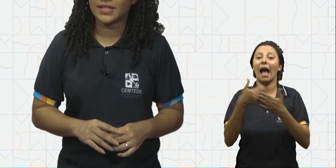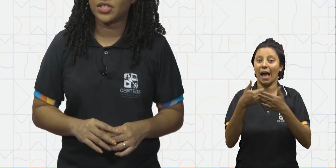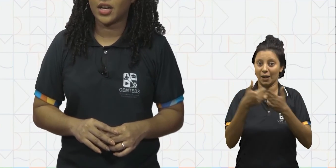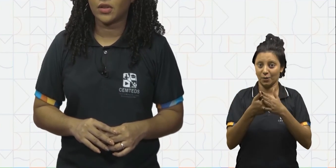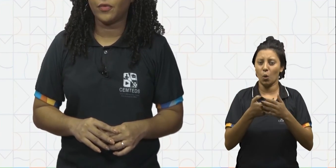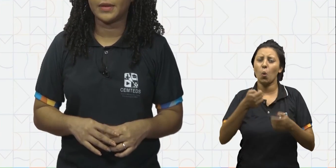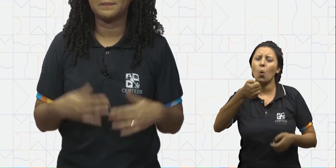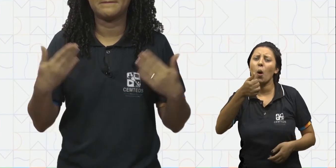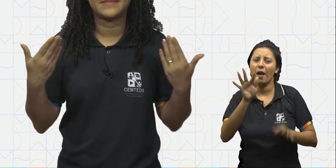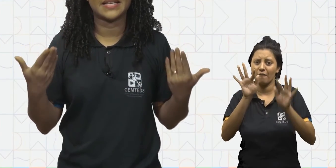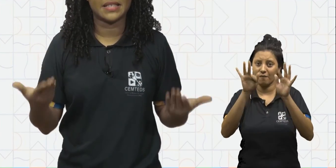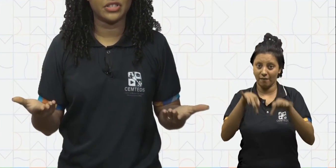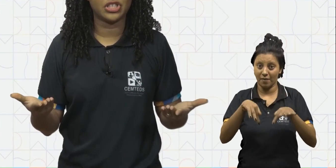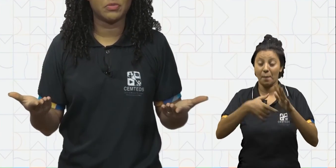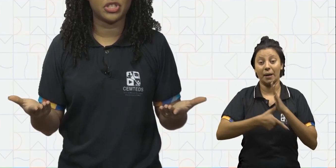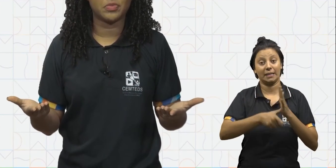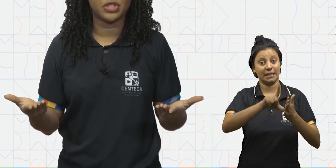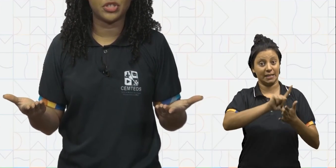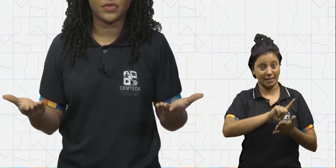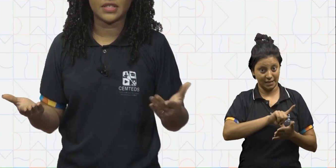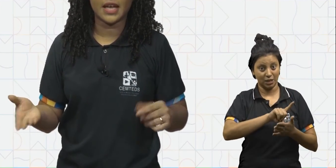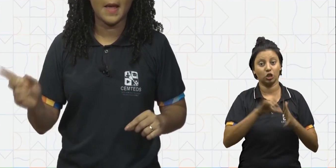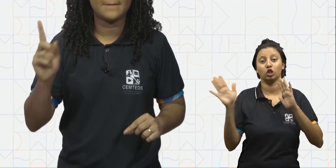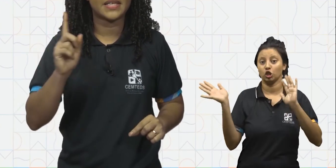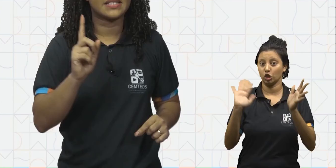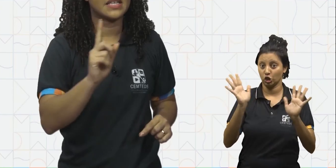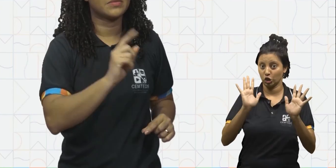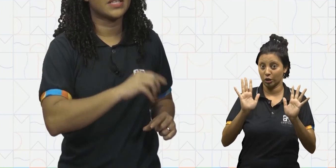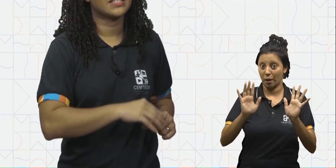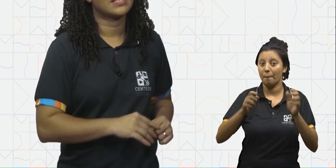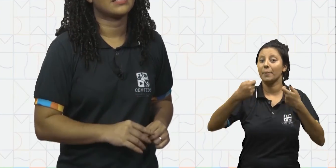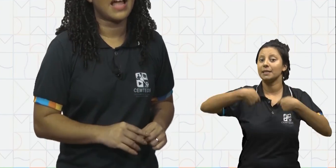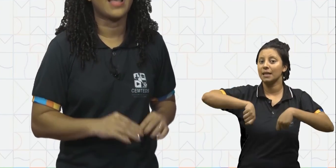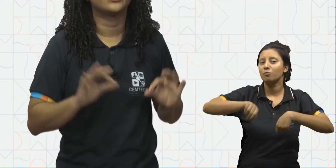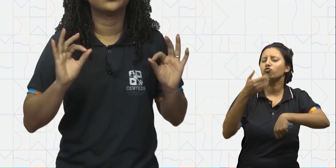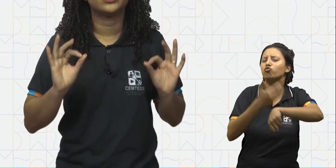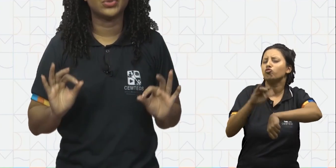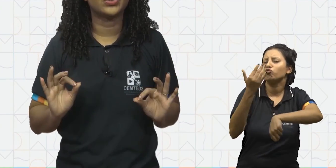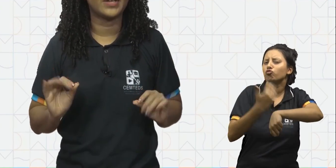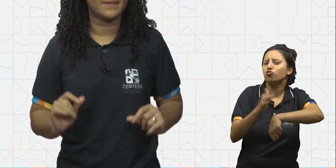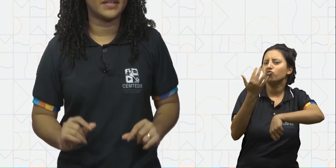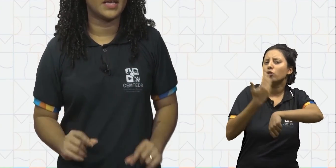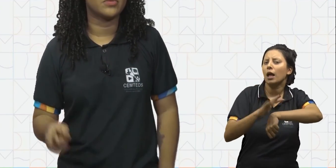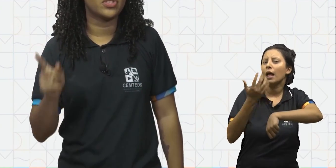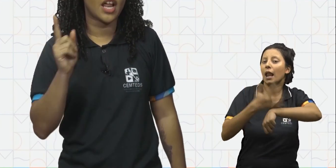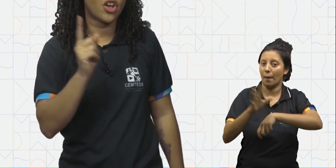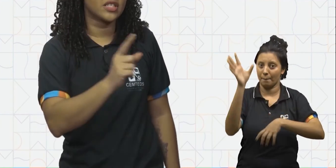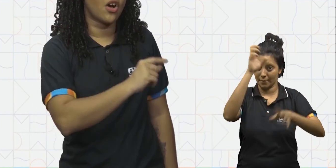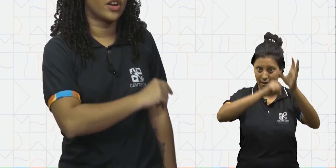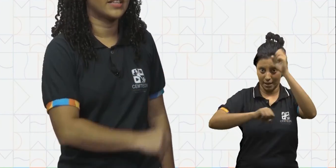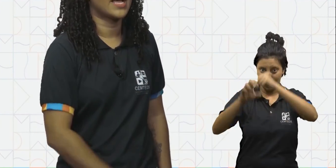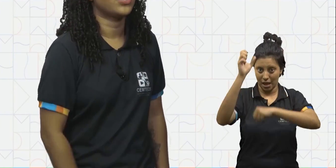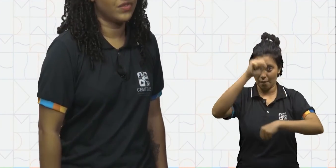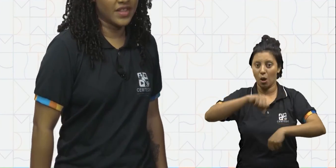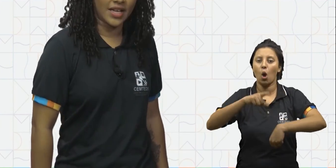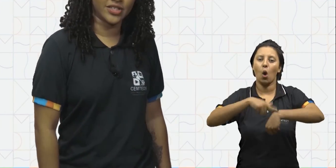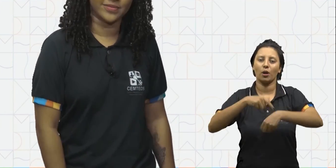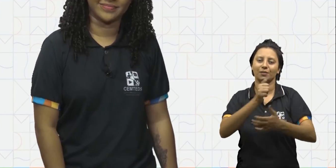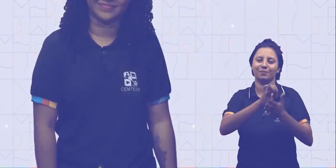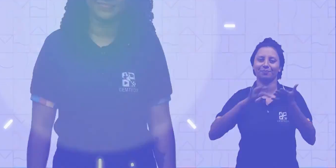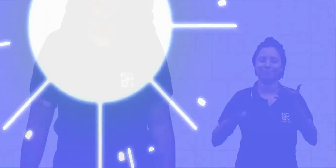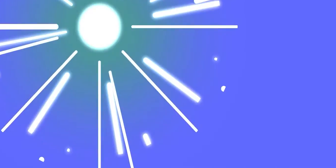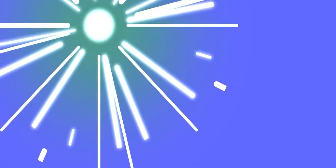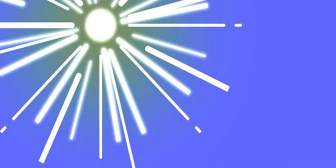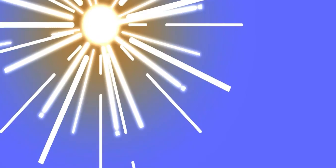está quase chegando ao fim. Mas antes de me despedir de você, precisamos exercitar tudo o que aprendemos na nossa hora da